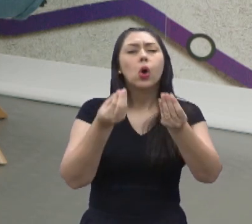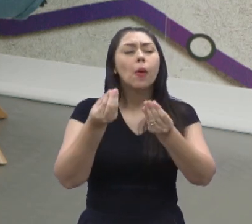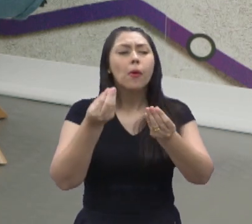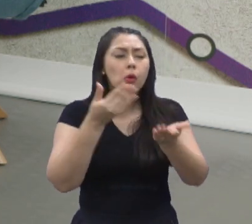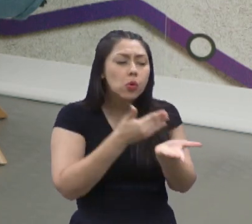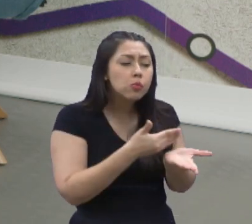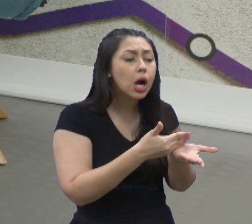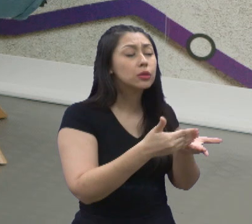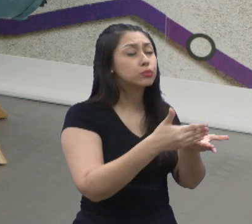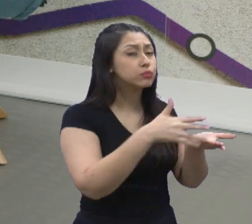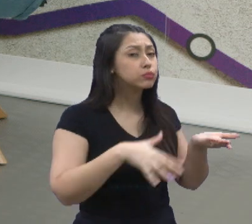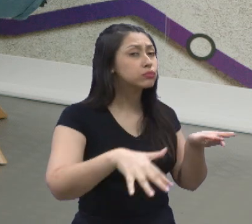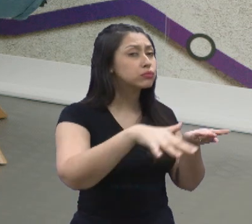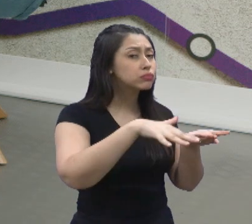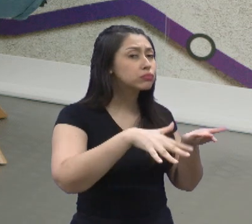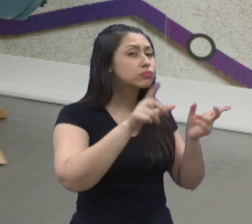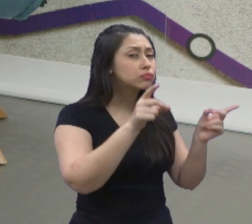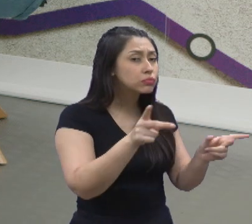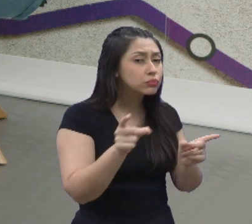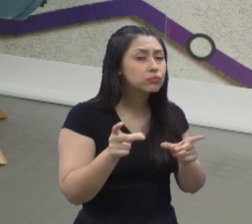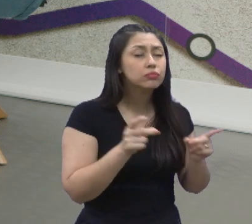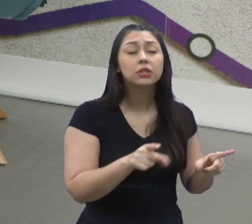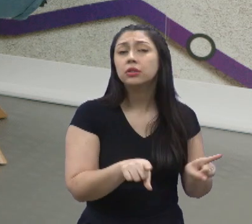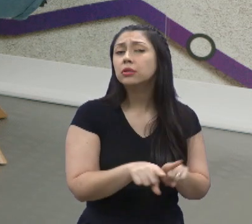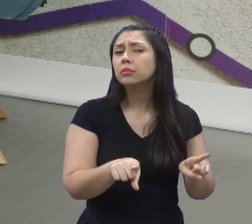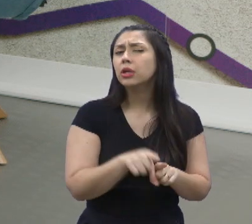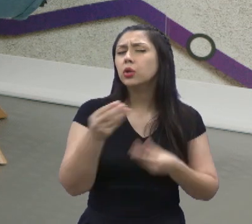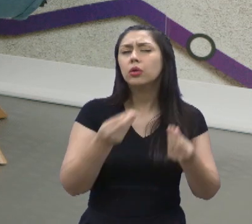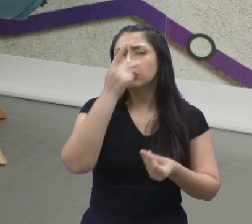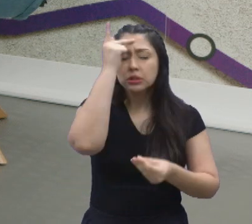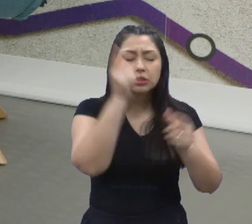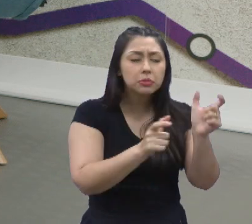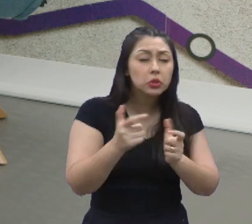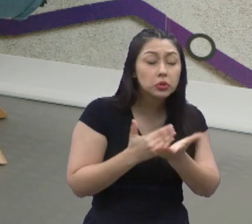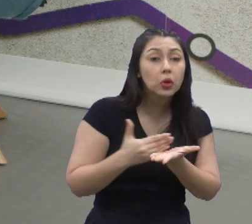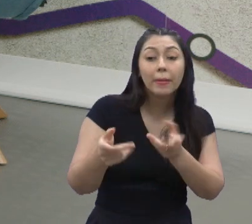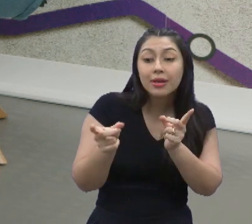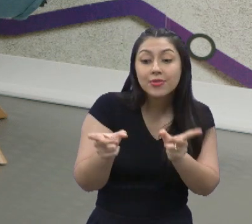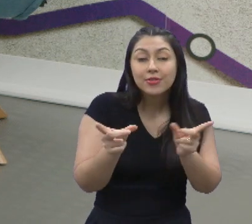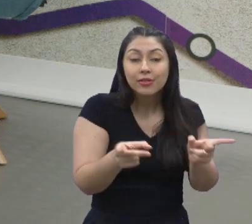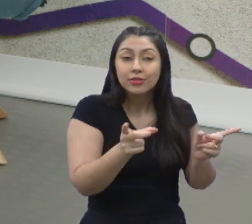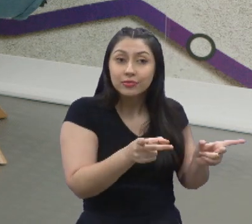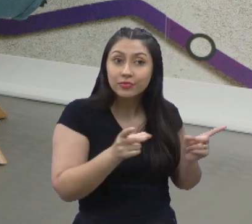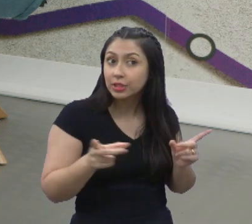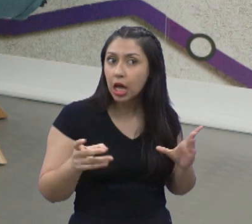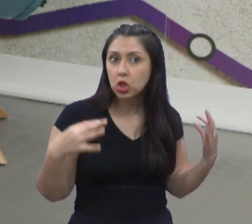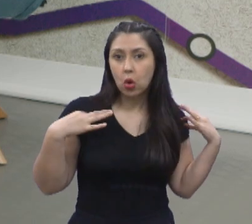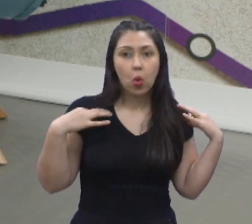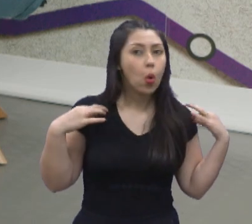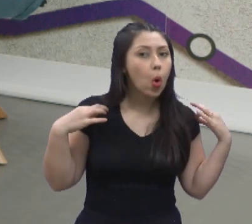vendas e como geralmente as pessoas também entram nesse ramo, né, vendendo, né, ou vendendo roupas,